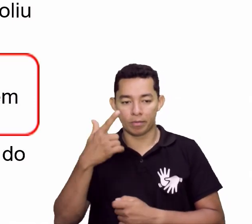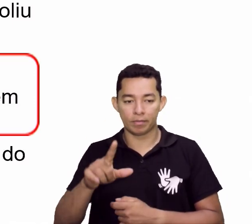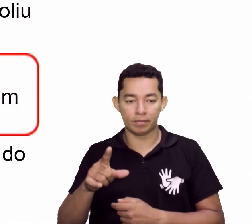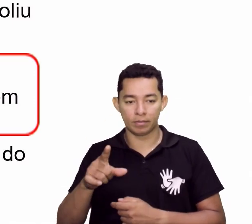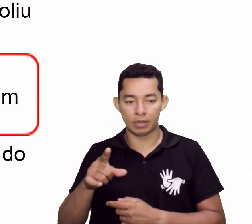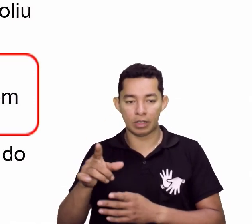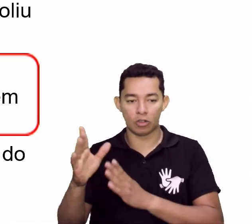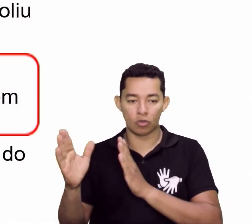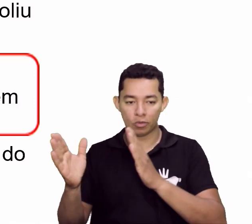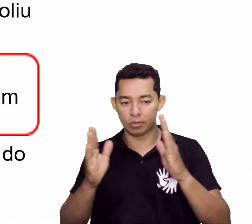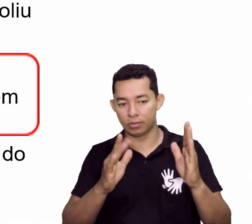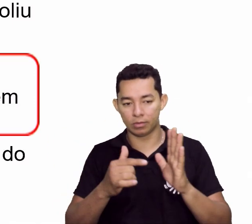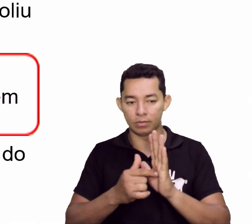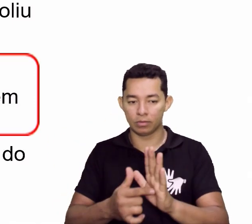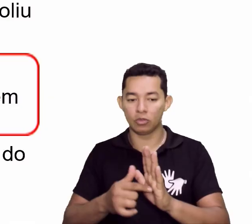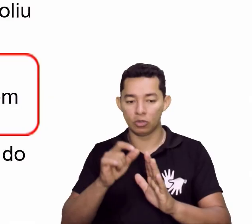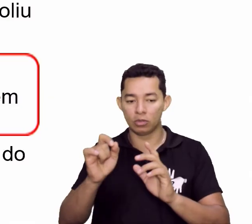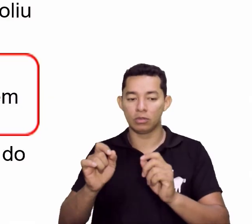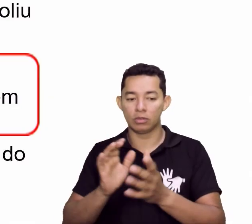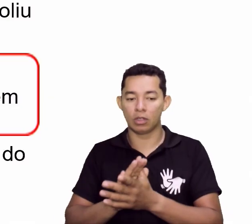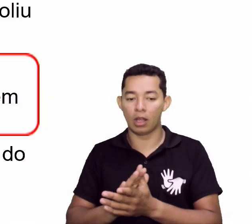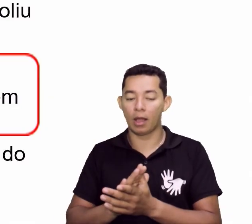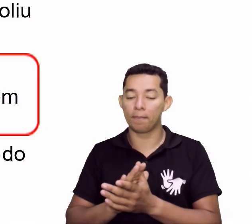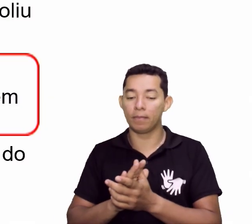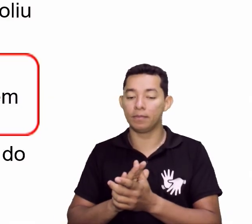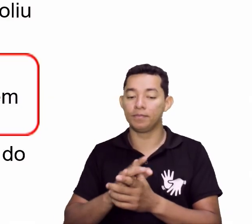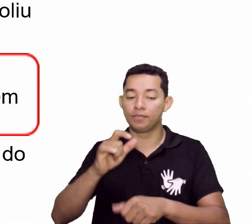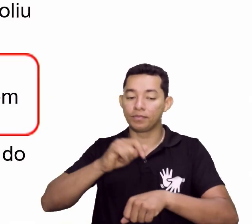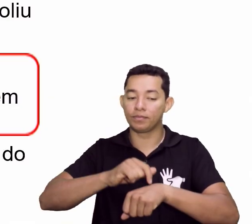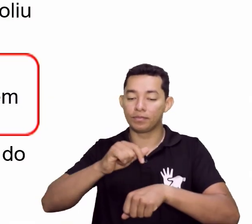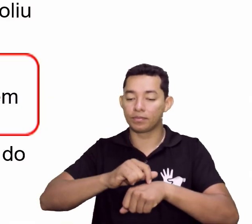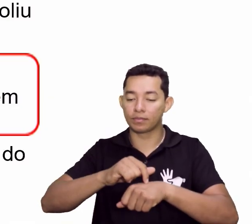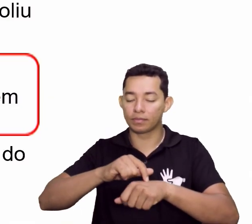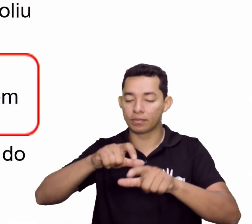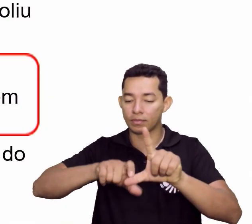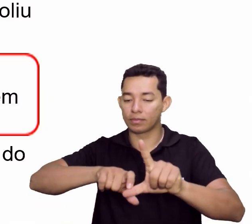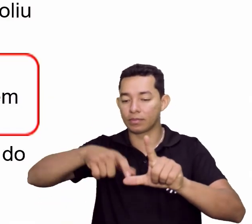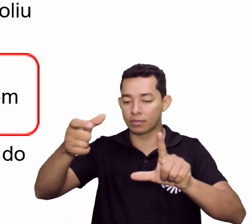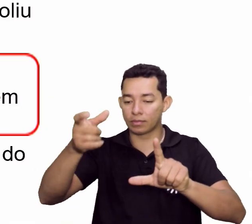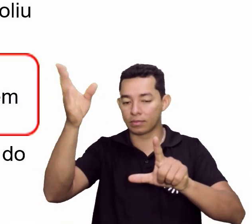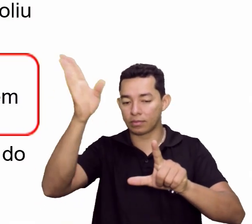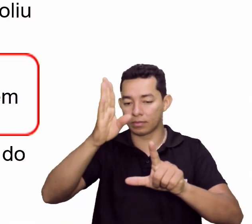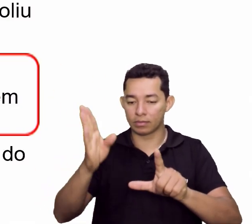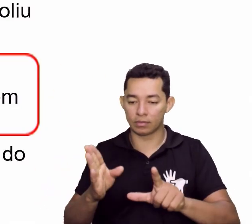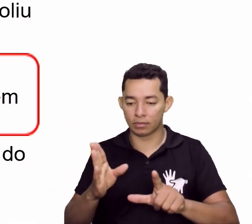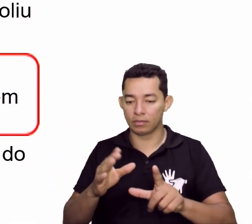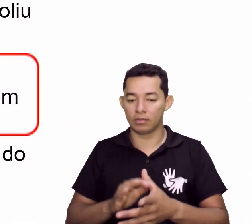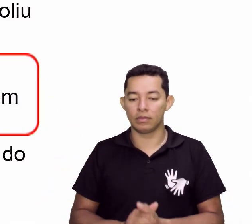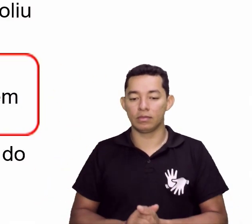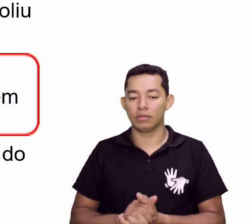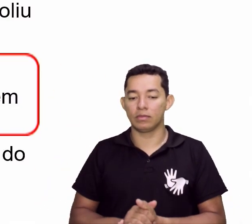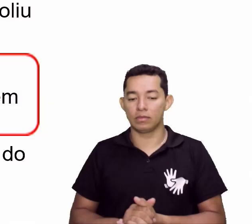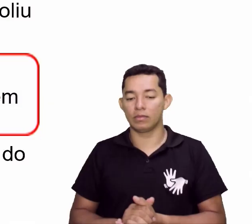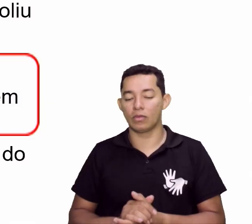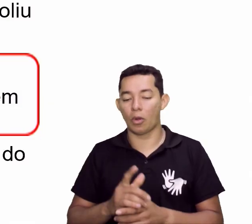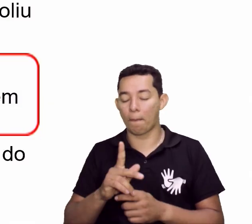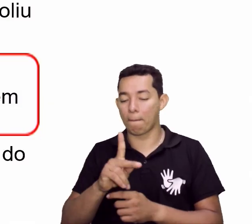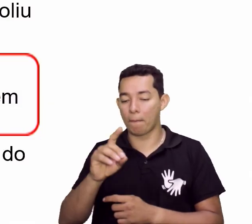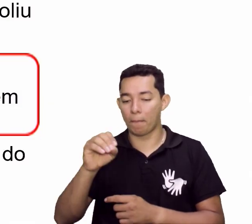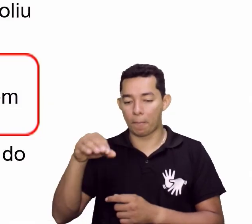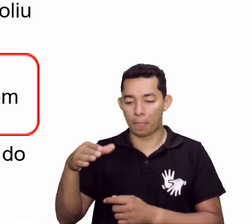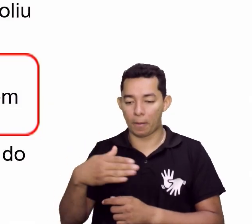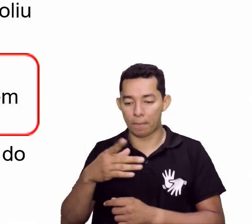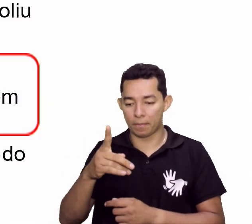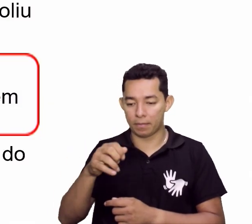O quadro mostra um momento da declaração da independência do Brasil, feita por Dom Pedro